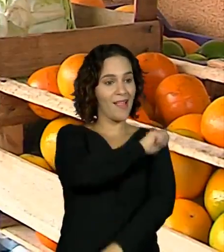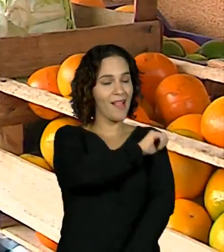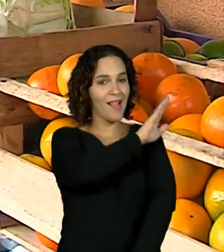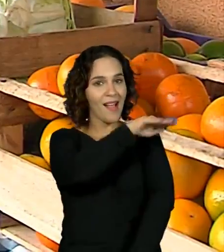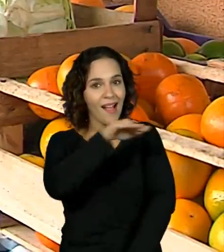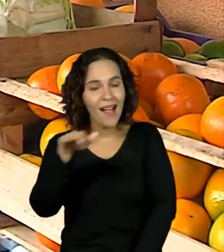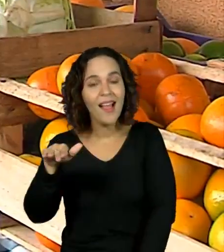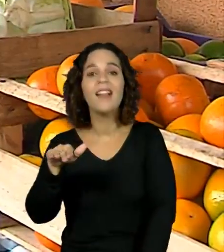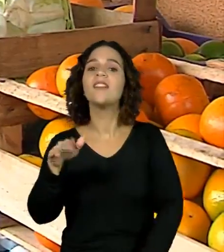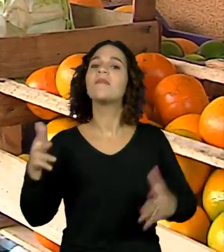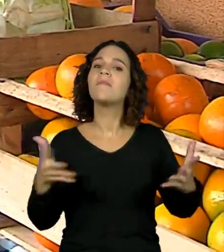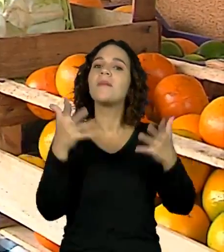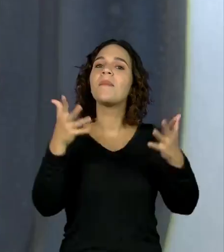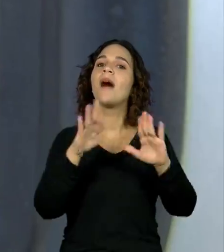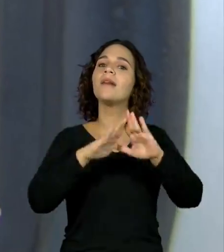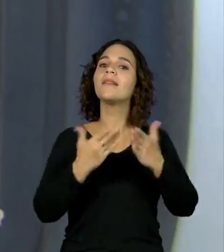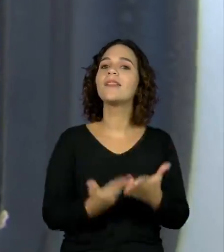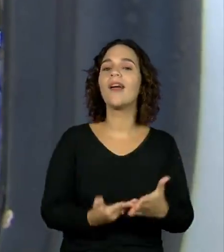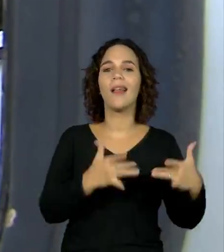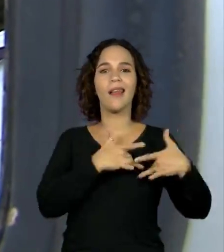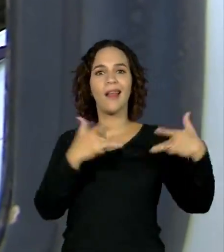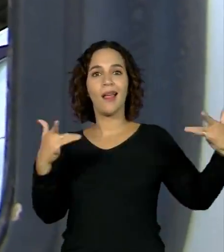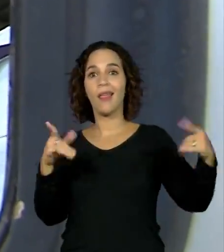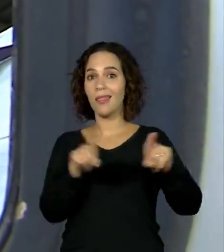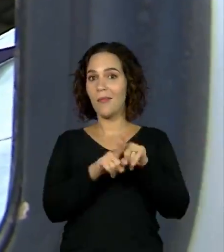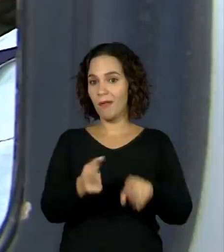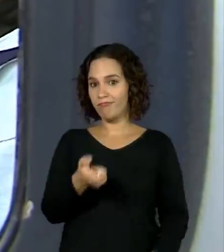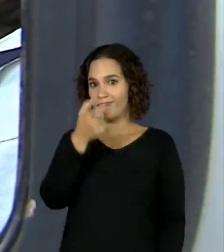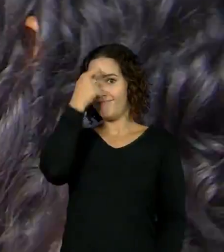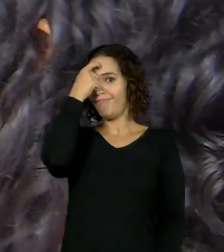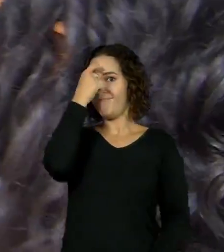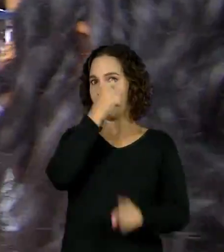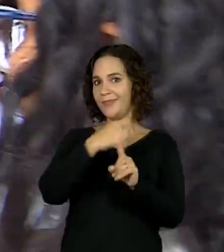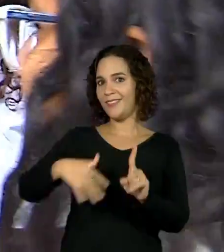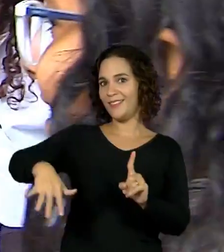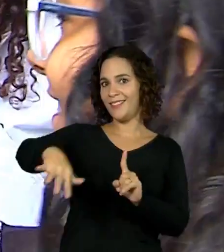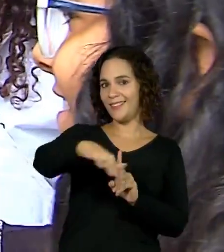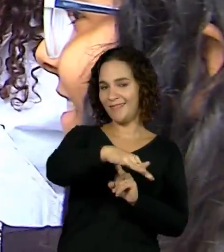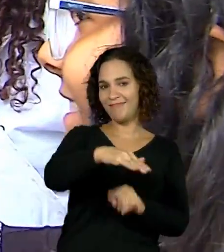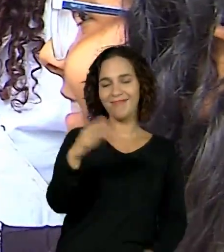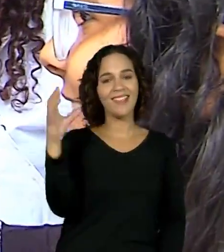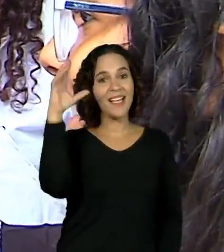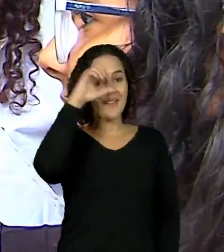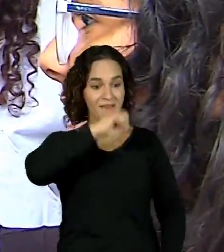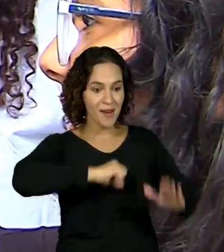uma escola mais solidária, criam consciência social e aprendem na